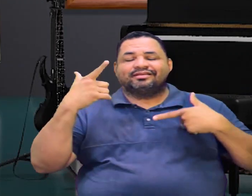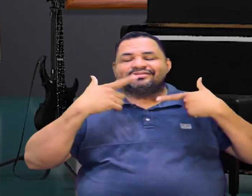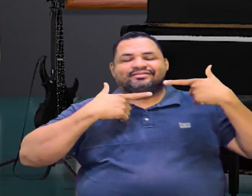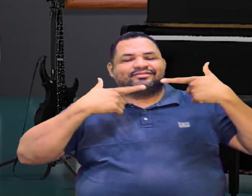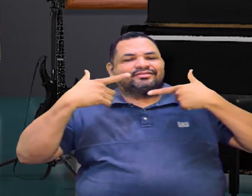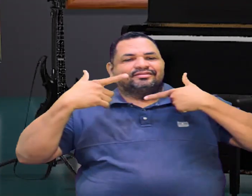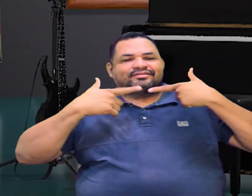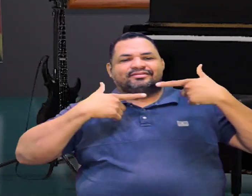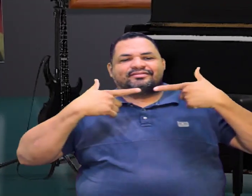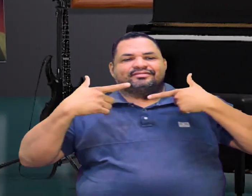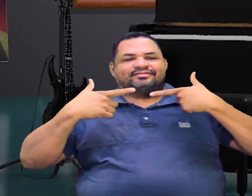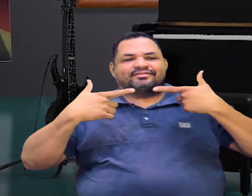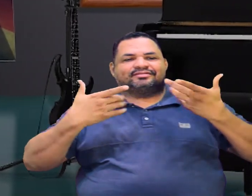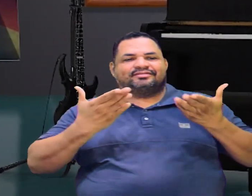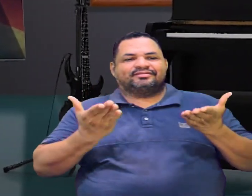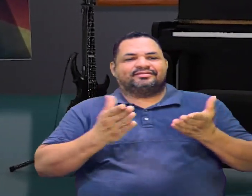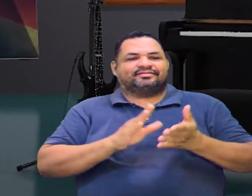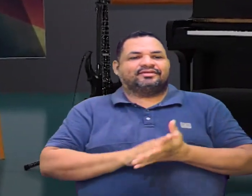Sorrir